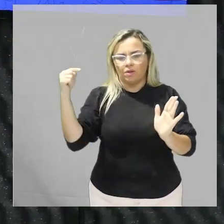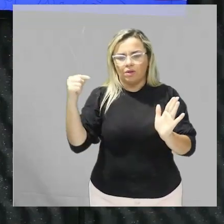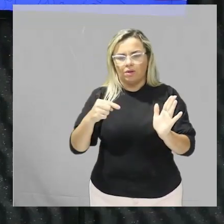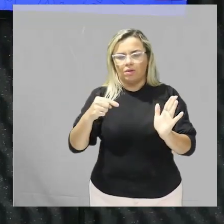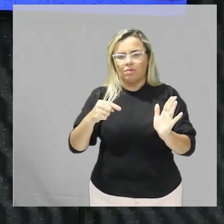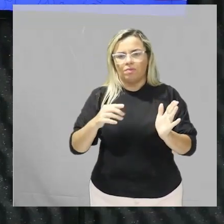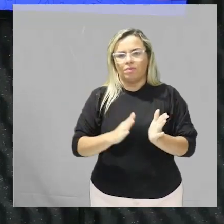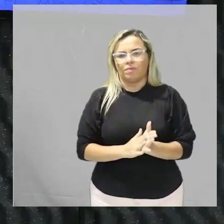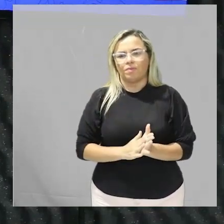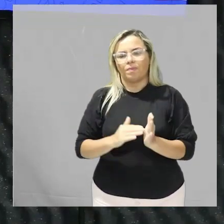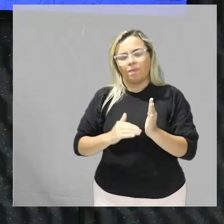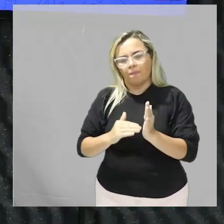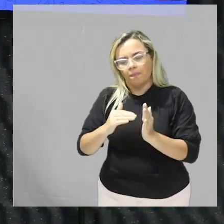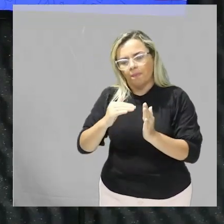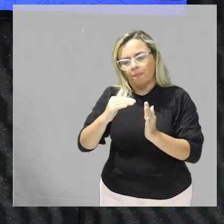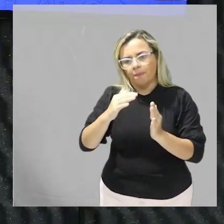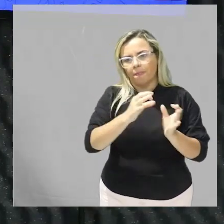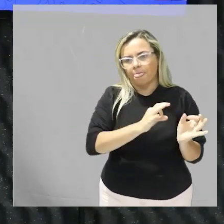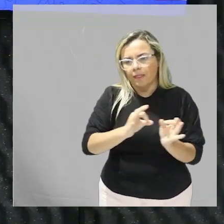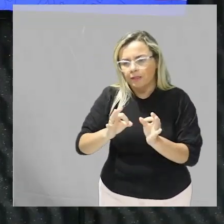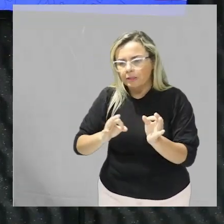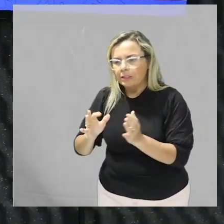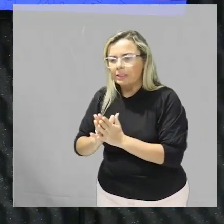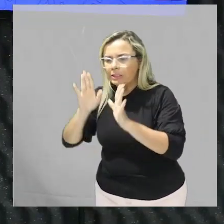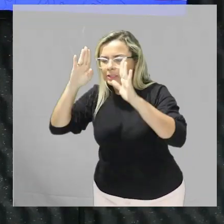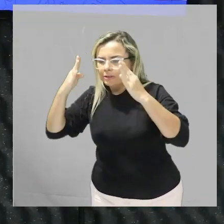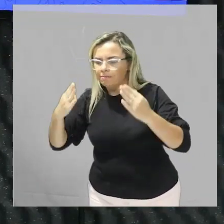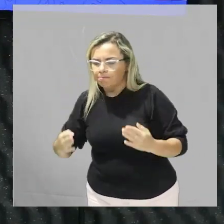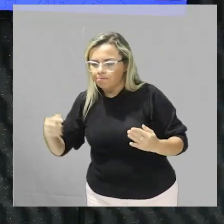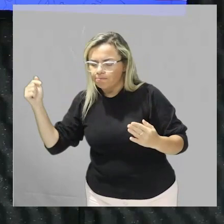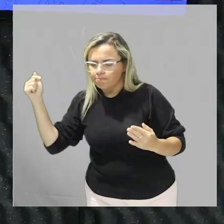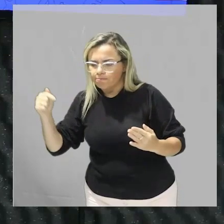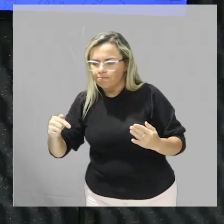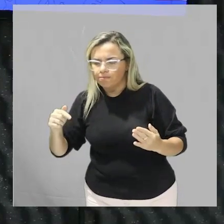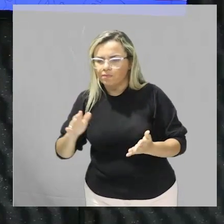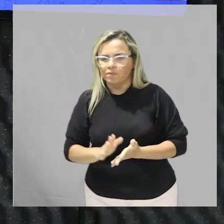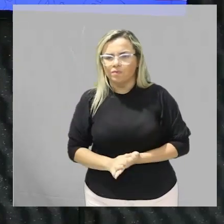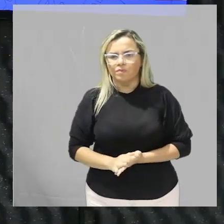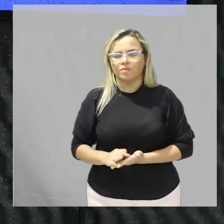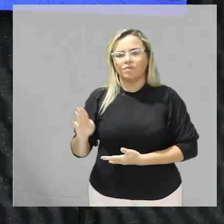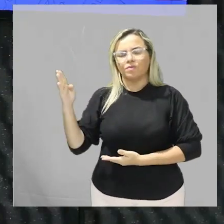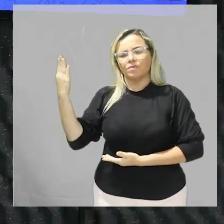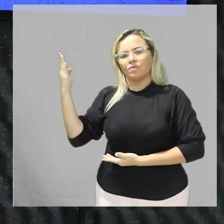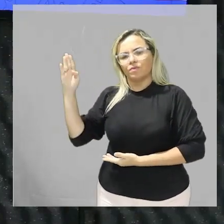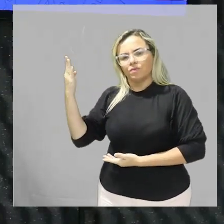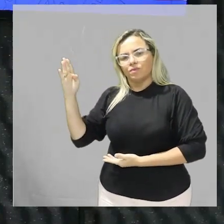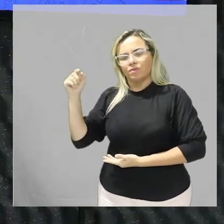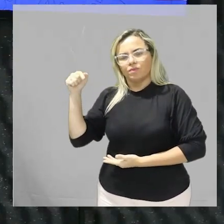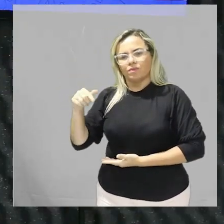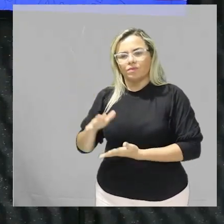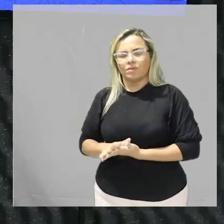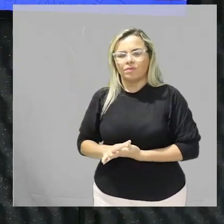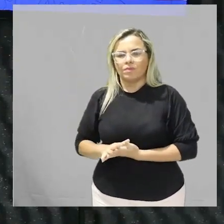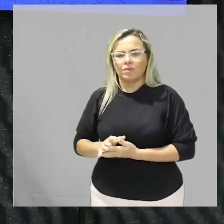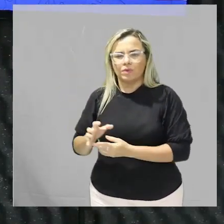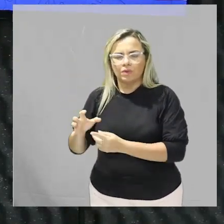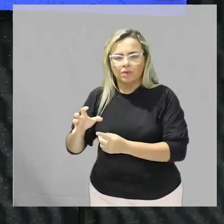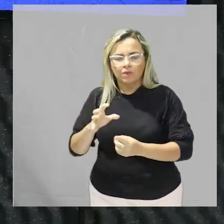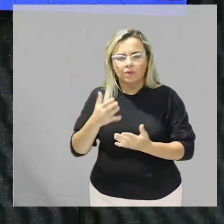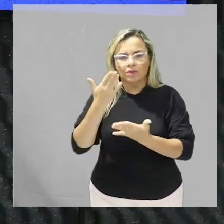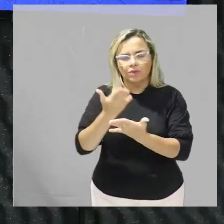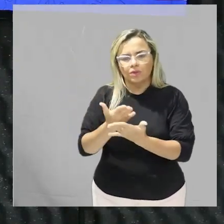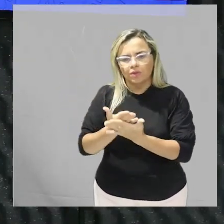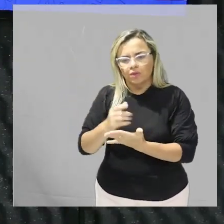níveis de análise sobre os quais a biologia vai estar atuando. Desde os